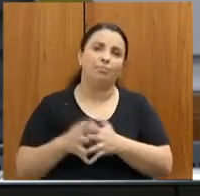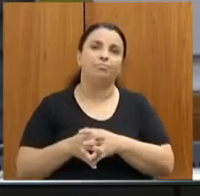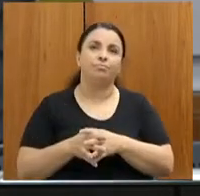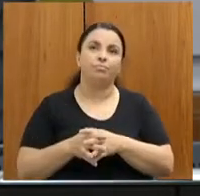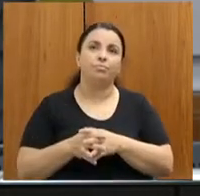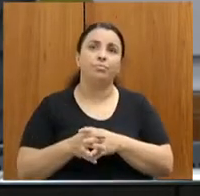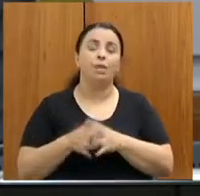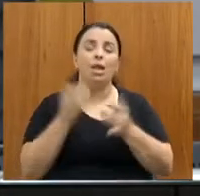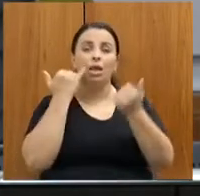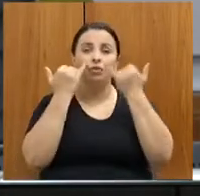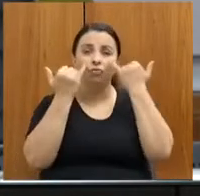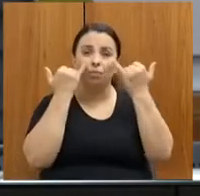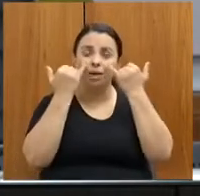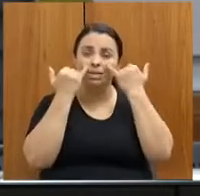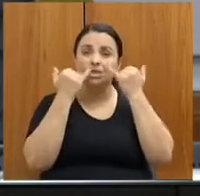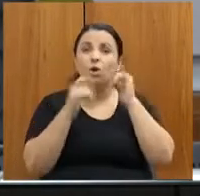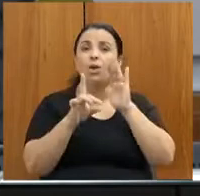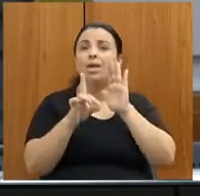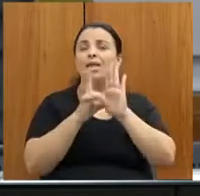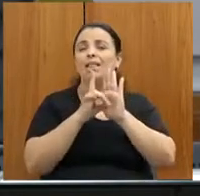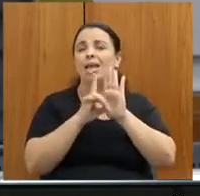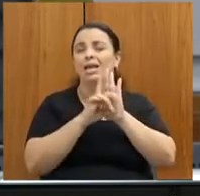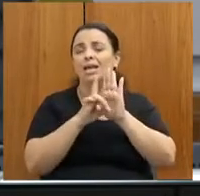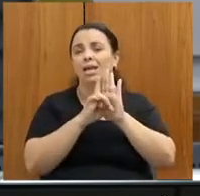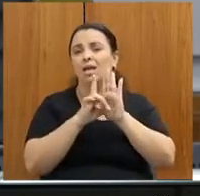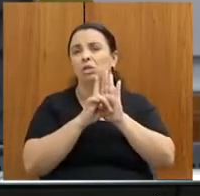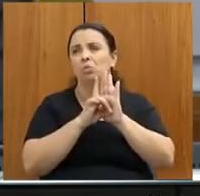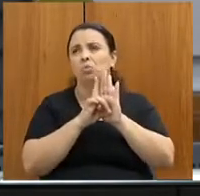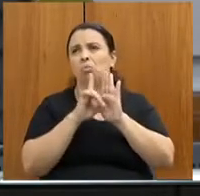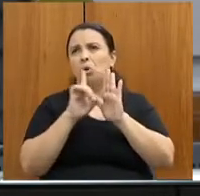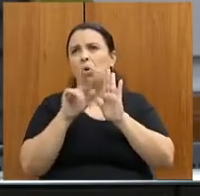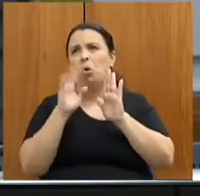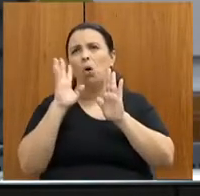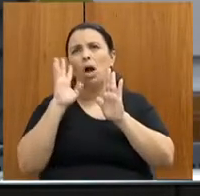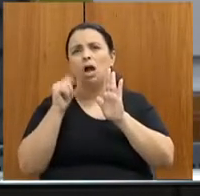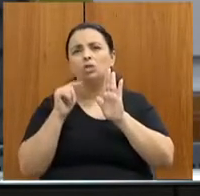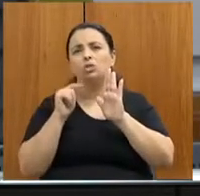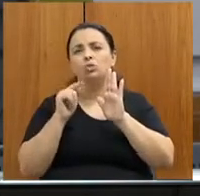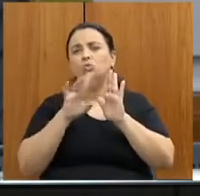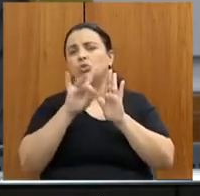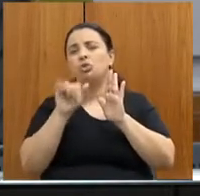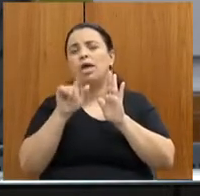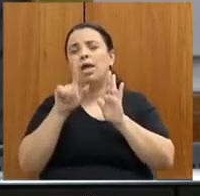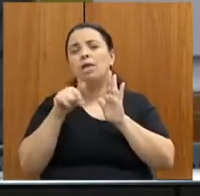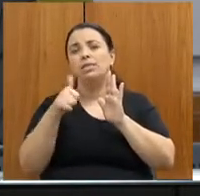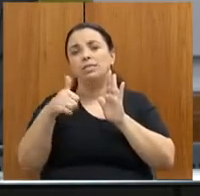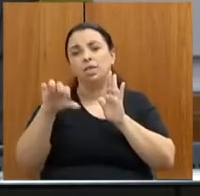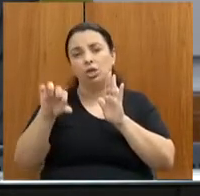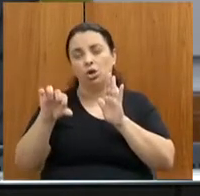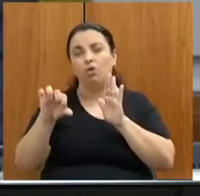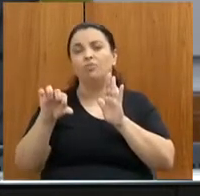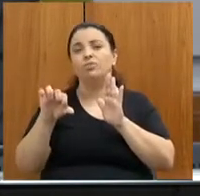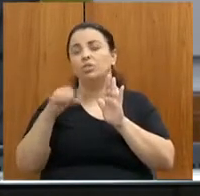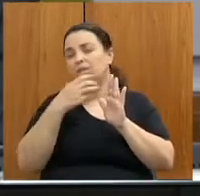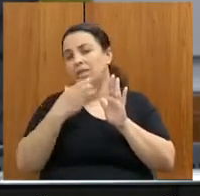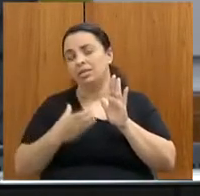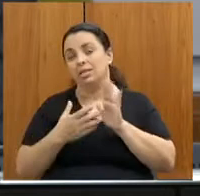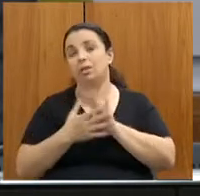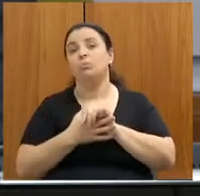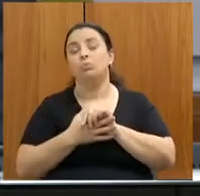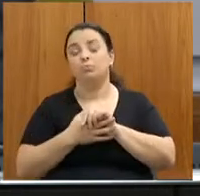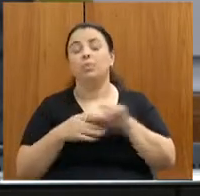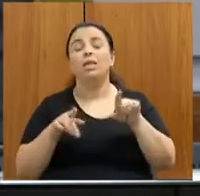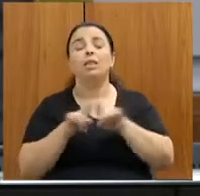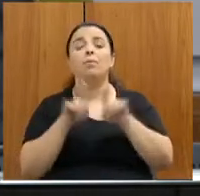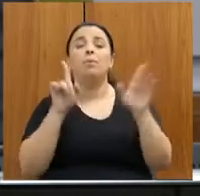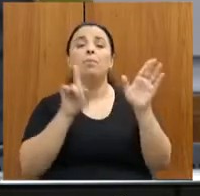decreto do Estado seria Dezenove de Novembro semana passada adesão EA pergunta que eu recebi se o governo